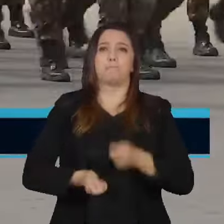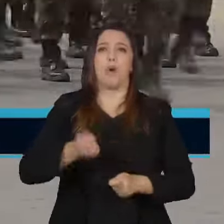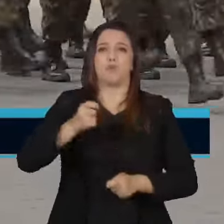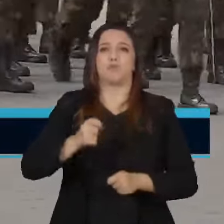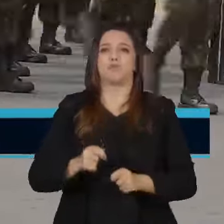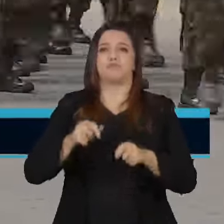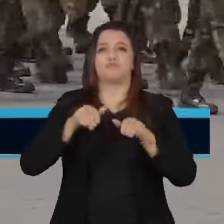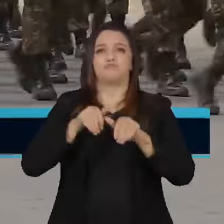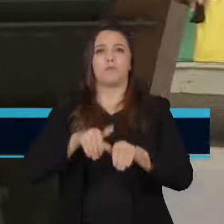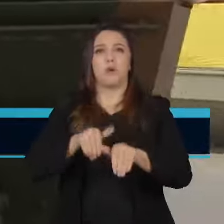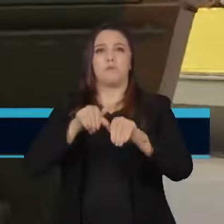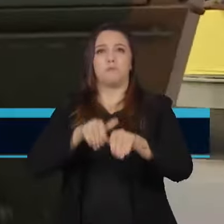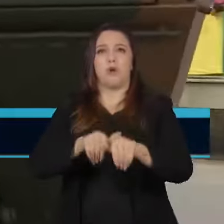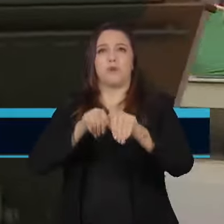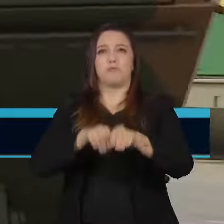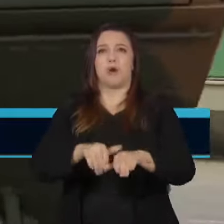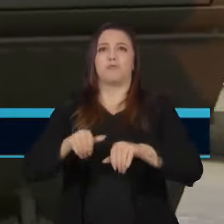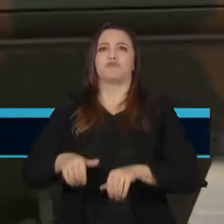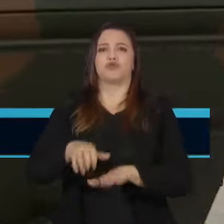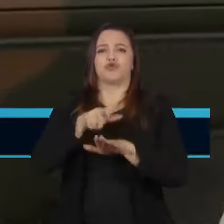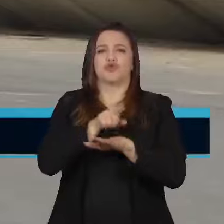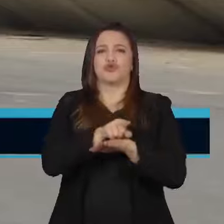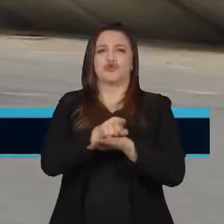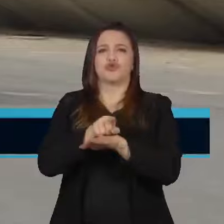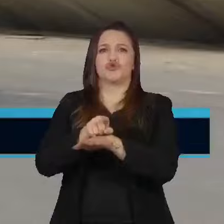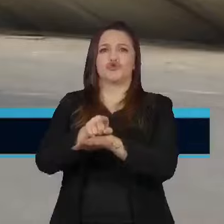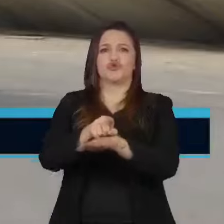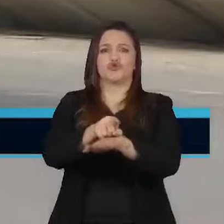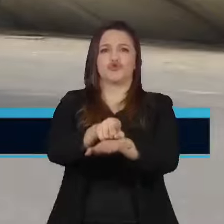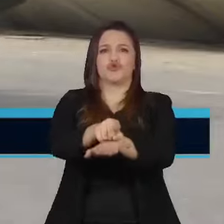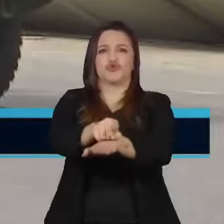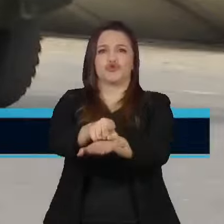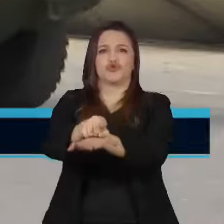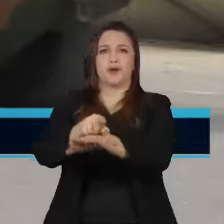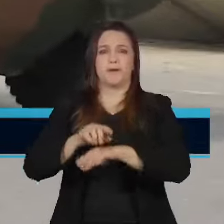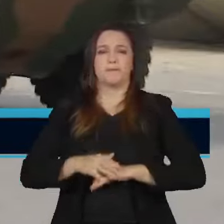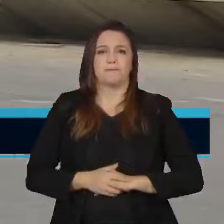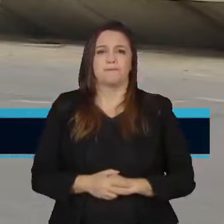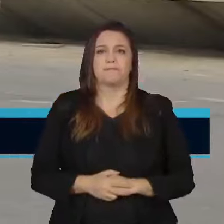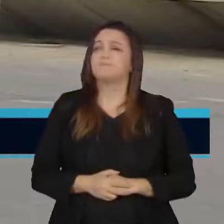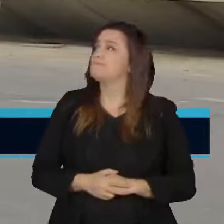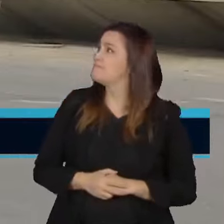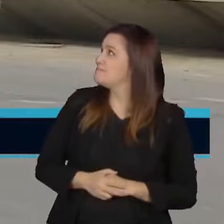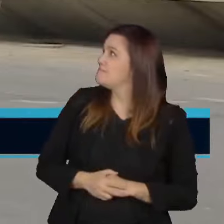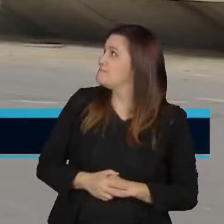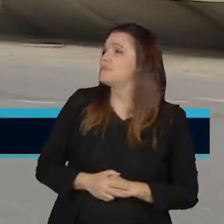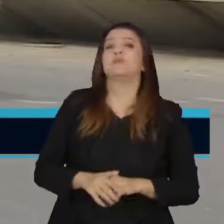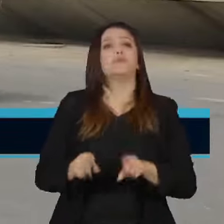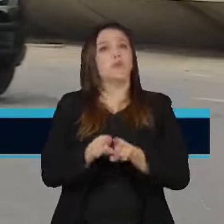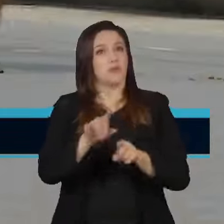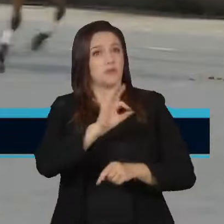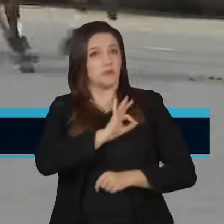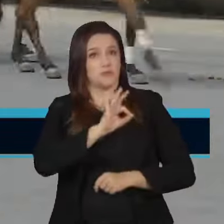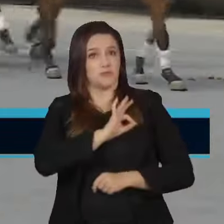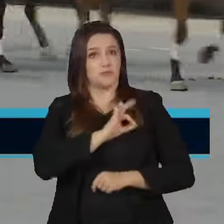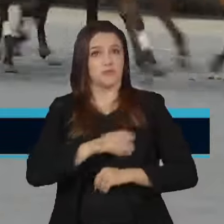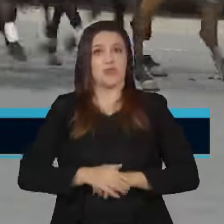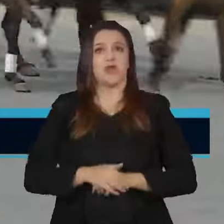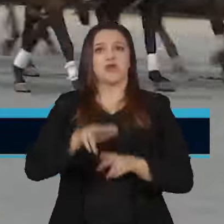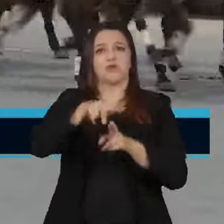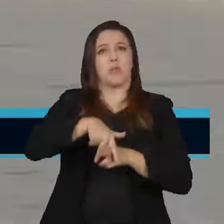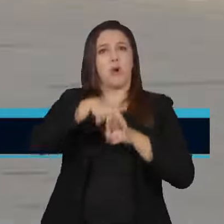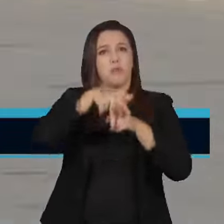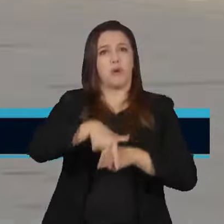tropas, tanques, carros de combate e das polícias,